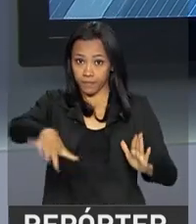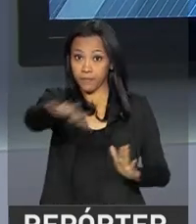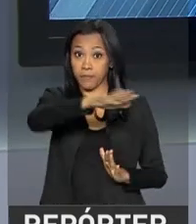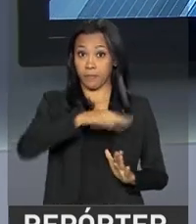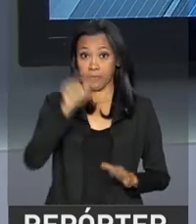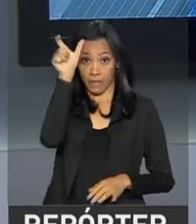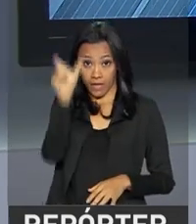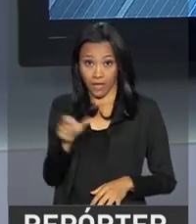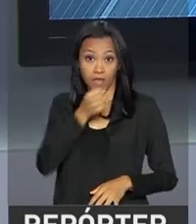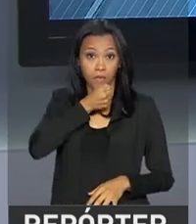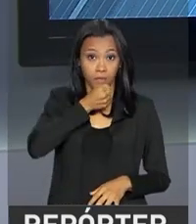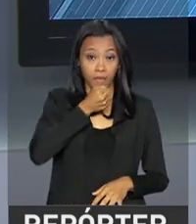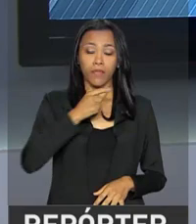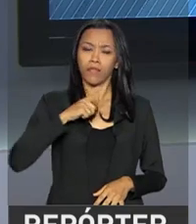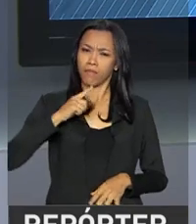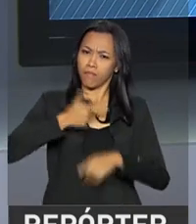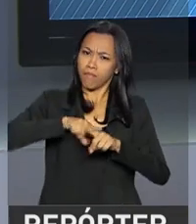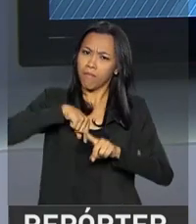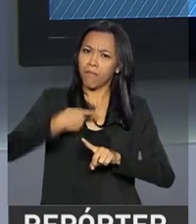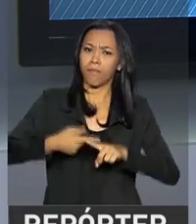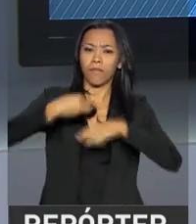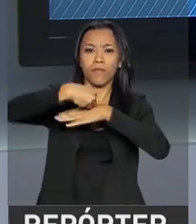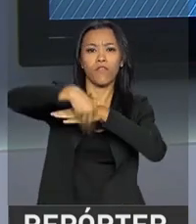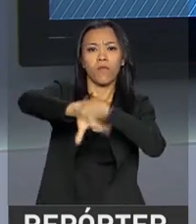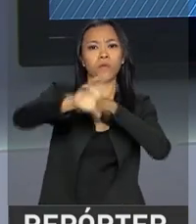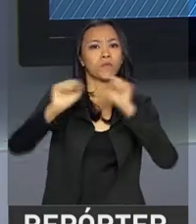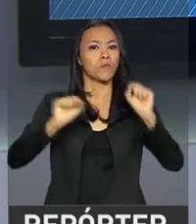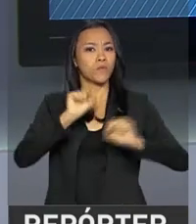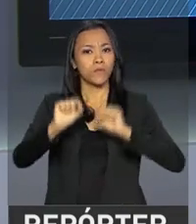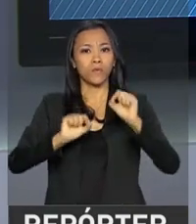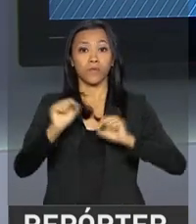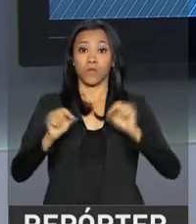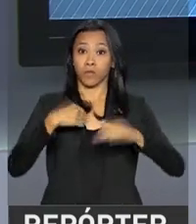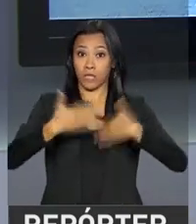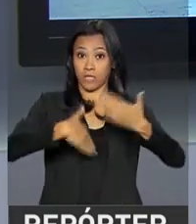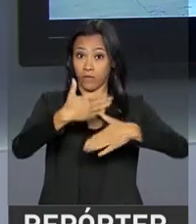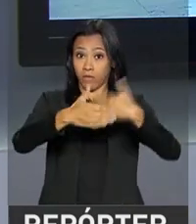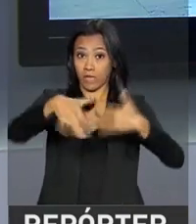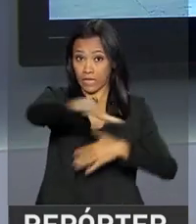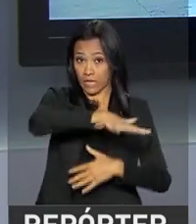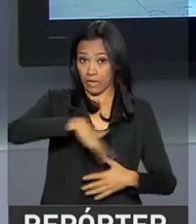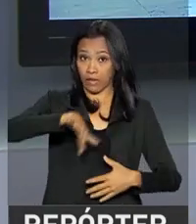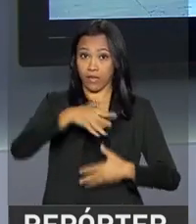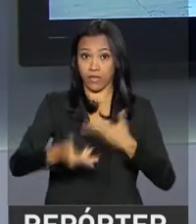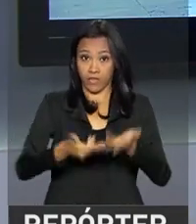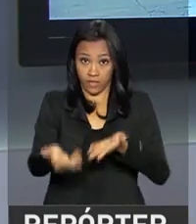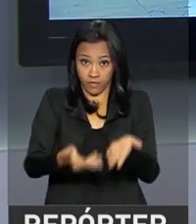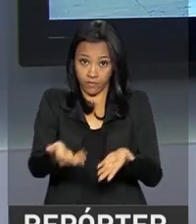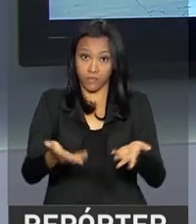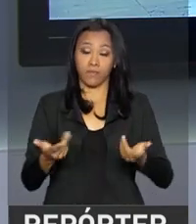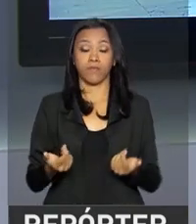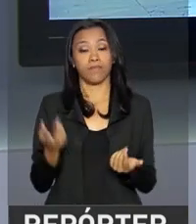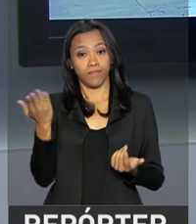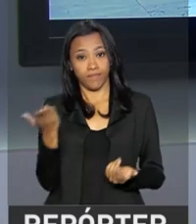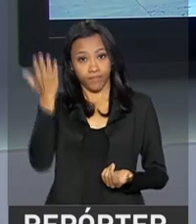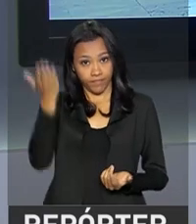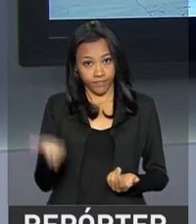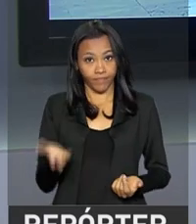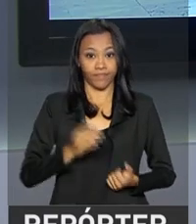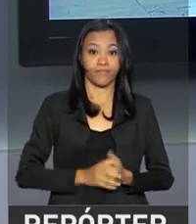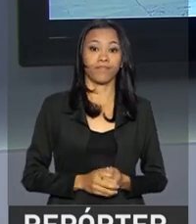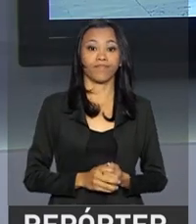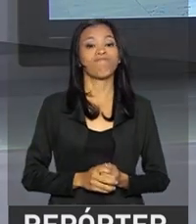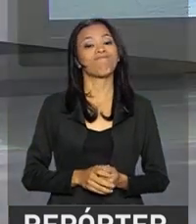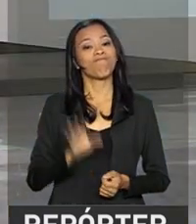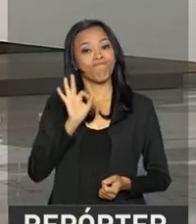repórter maracanã no ppi tem mais informações sobre o crescimento do setor de serviços o la mar é com você olá